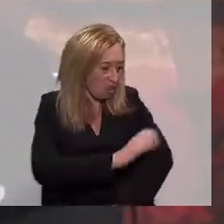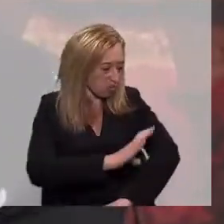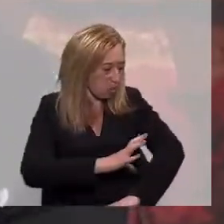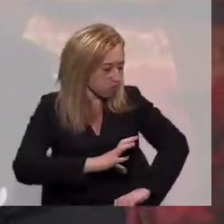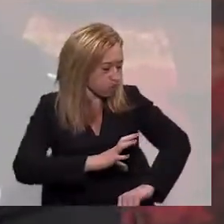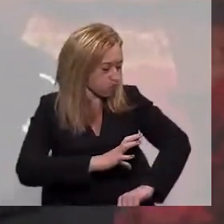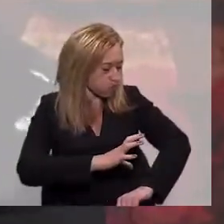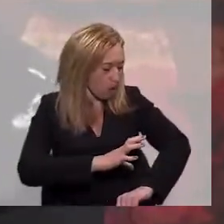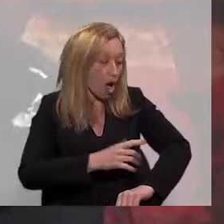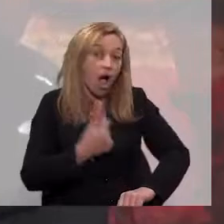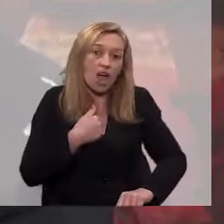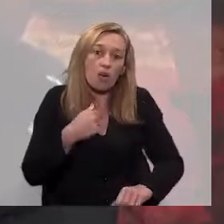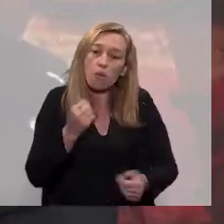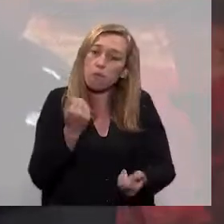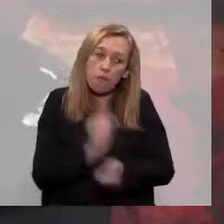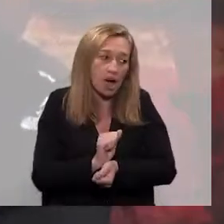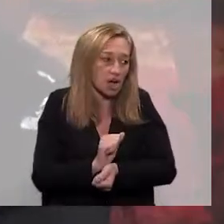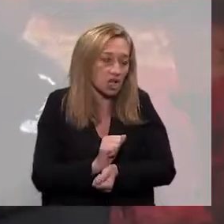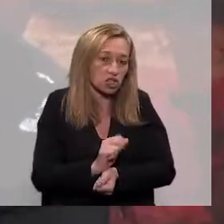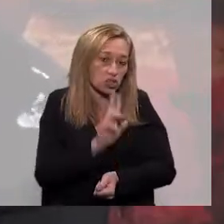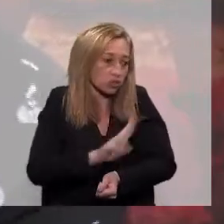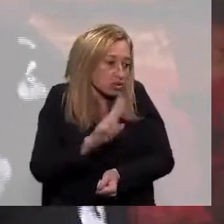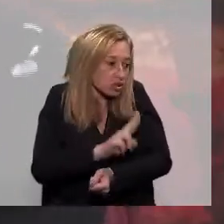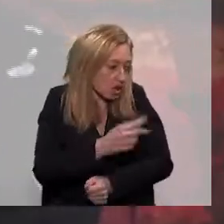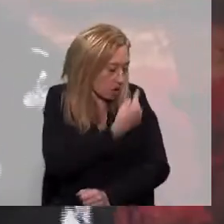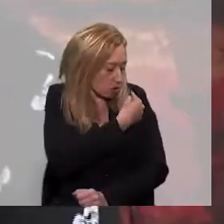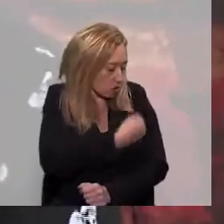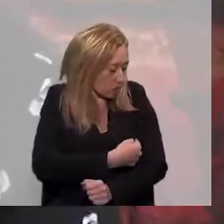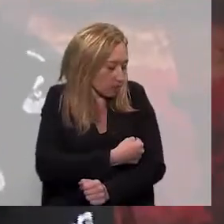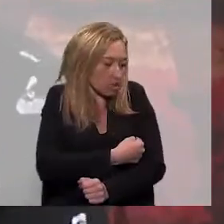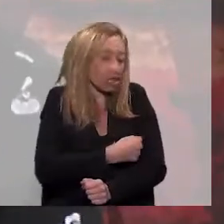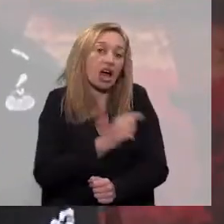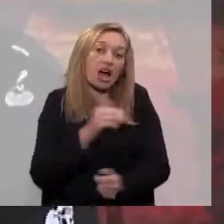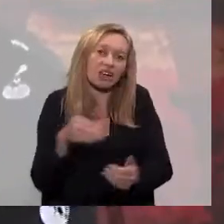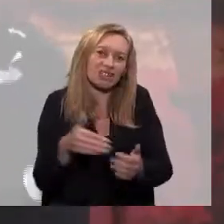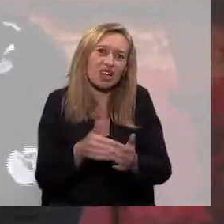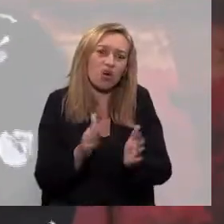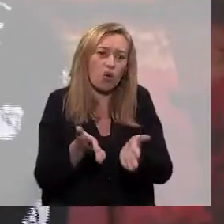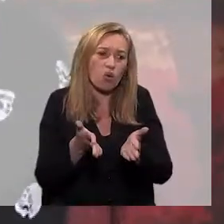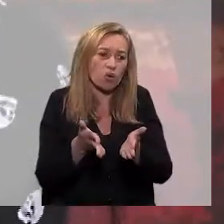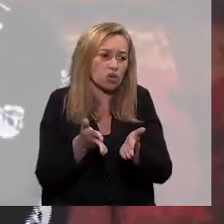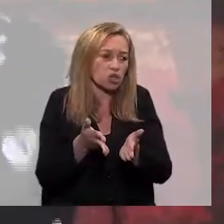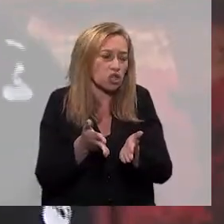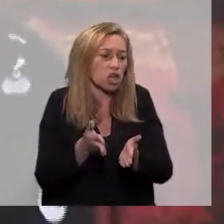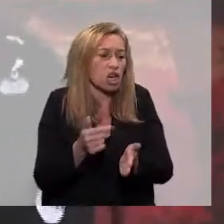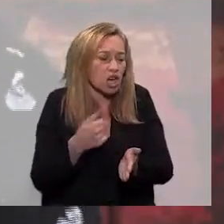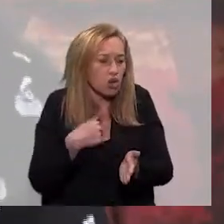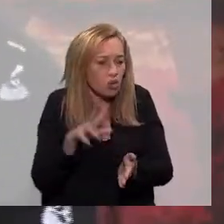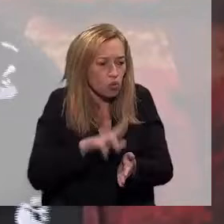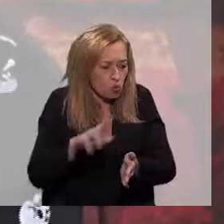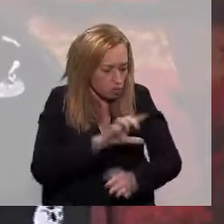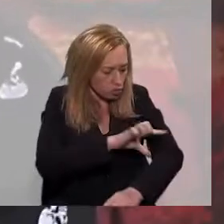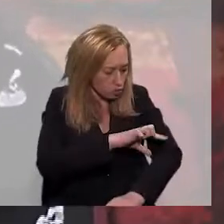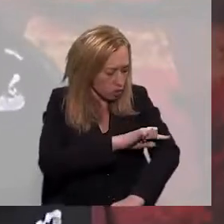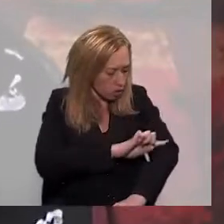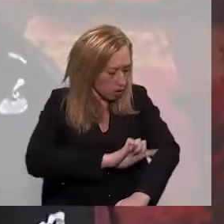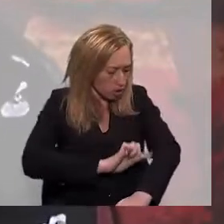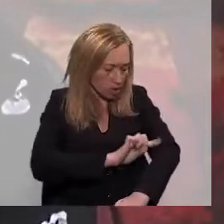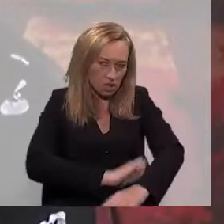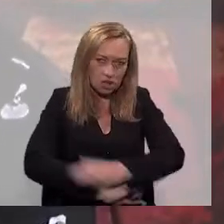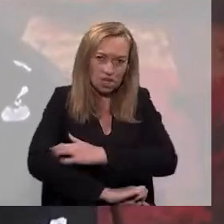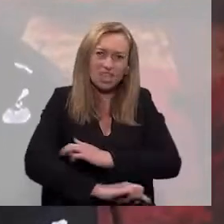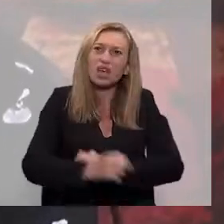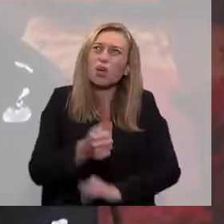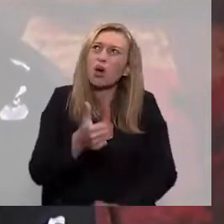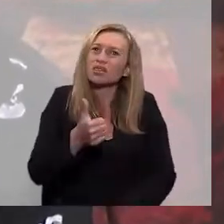Laís é gorda, olha o braço dela. Aí eu parei de usar camiseta de manga. Até hoje, quer dizer, de alça. Regata. Já